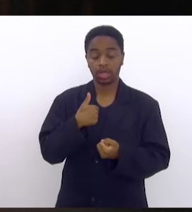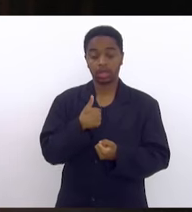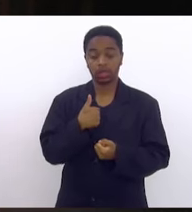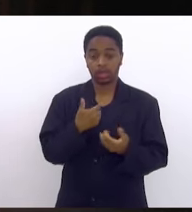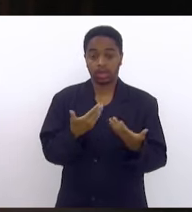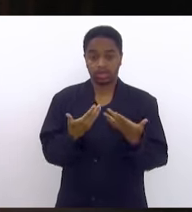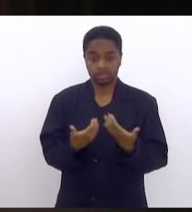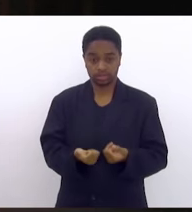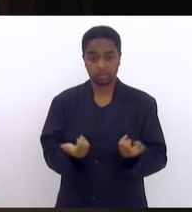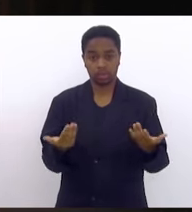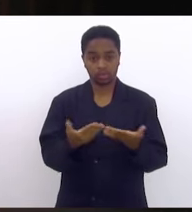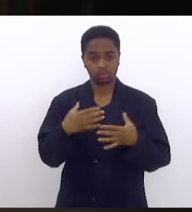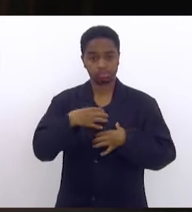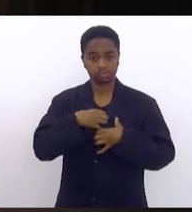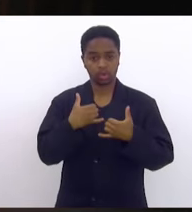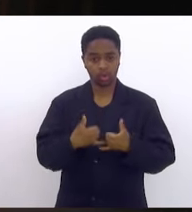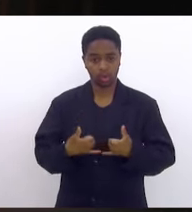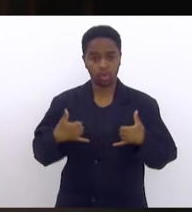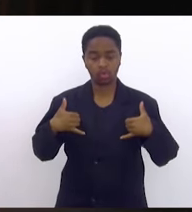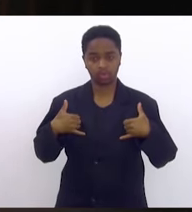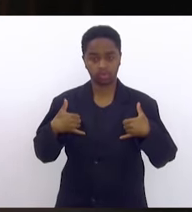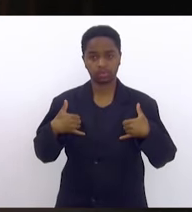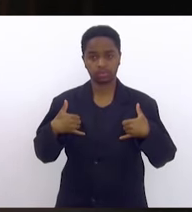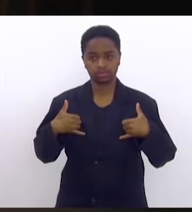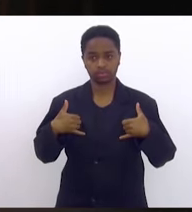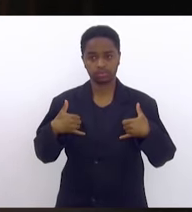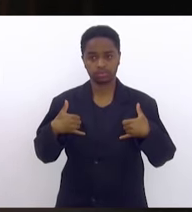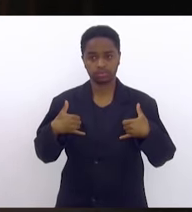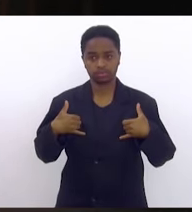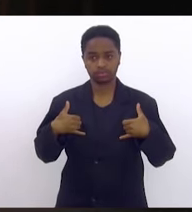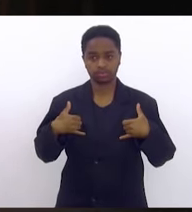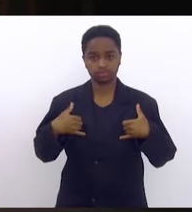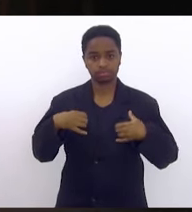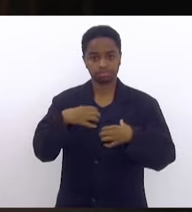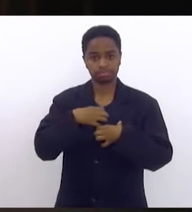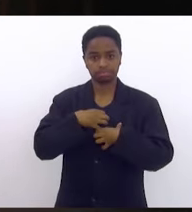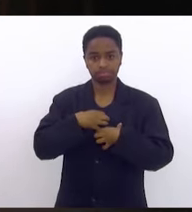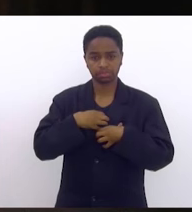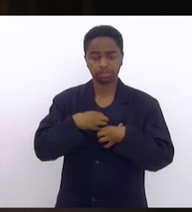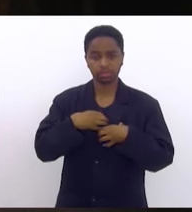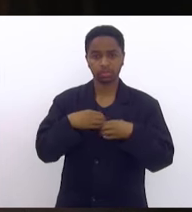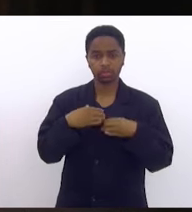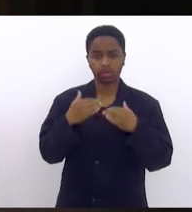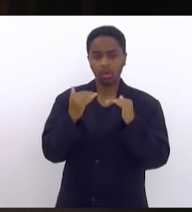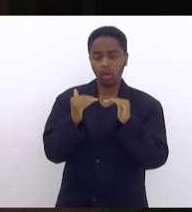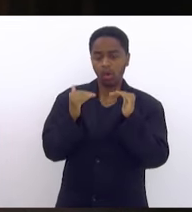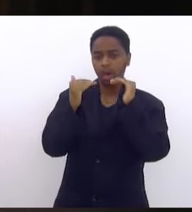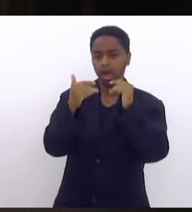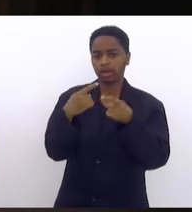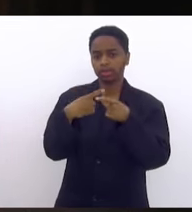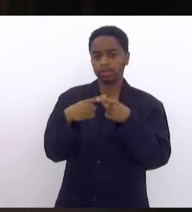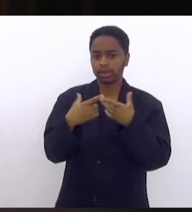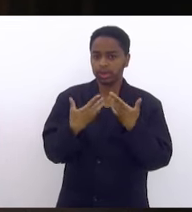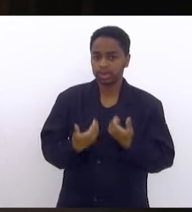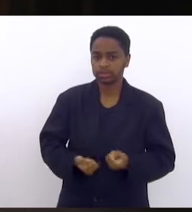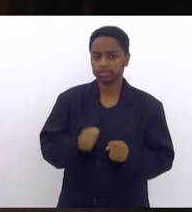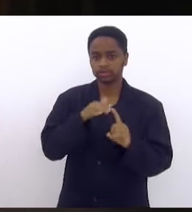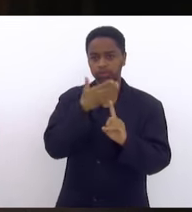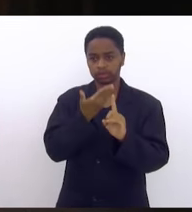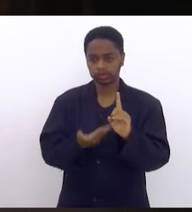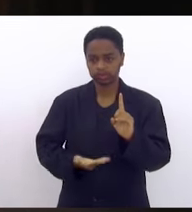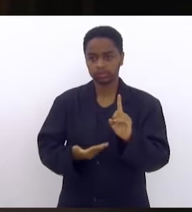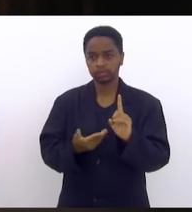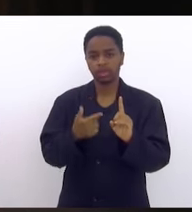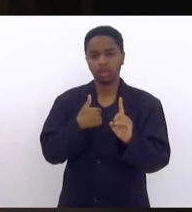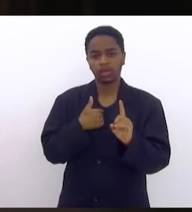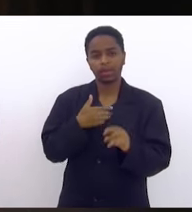Cláudio, com muito orgulho, assim, me sinto muito honrado estar recebendo essa homenagem, eu que sou o caçula da Câmara,